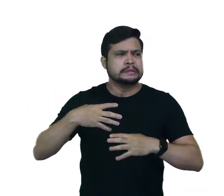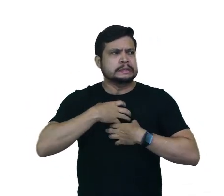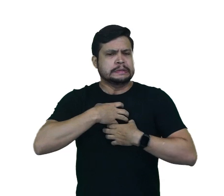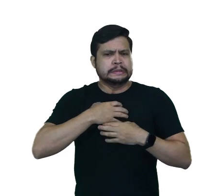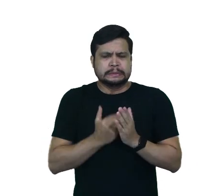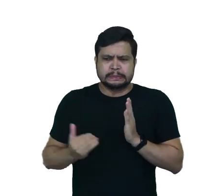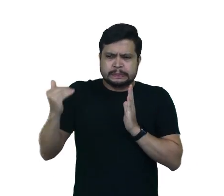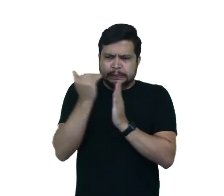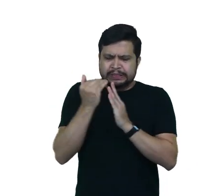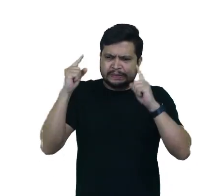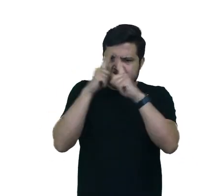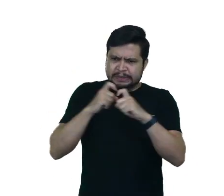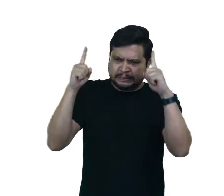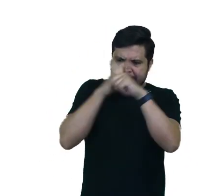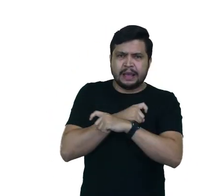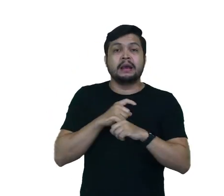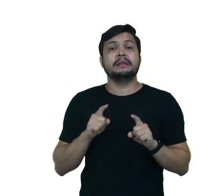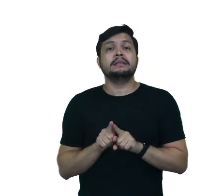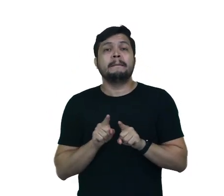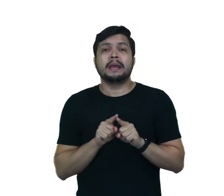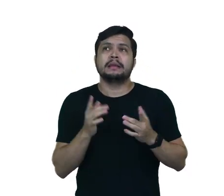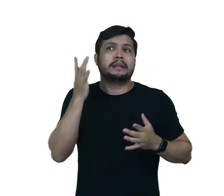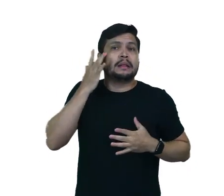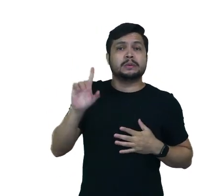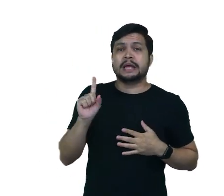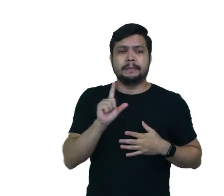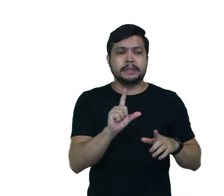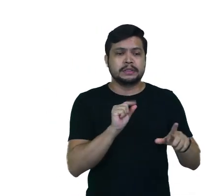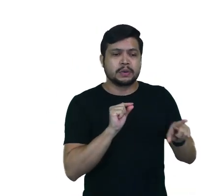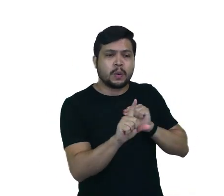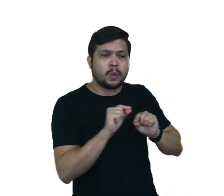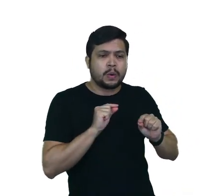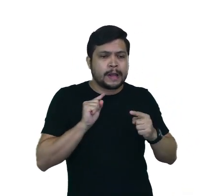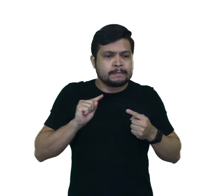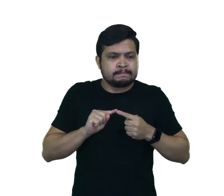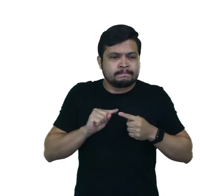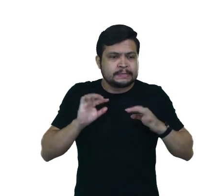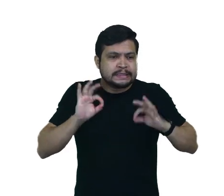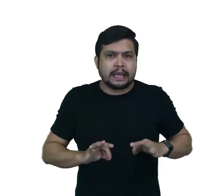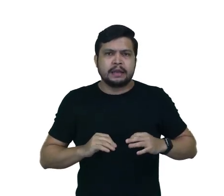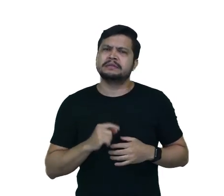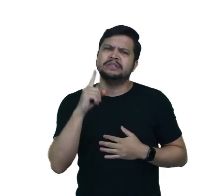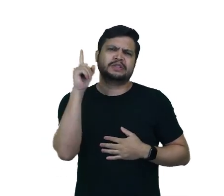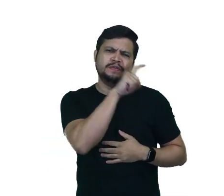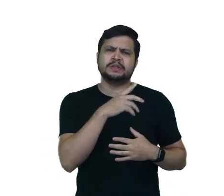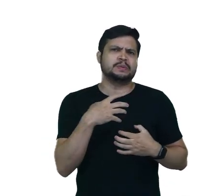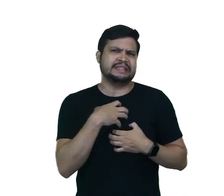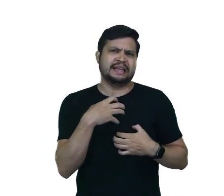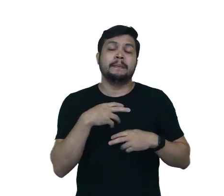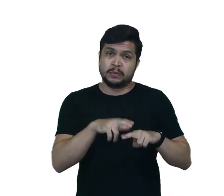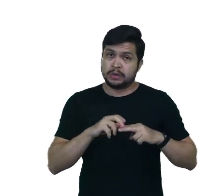concentrar, fica muito perdido nas muitas opções que tem disponível. Então, isso aqui é um